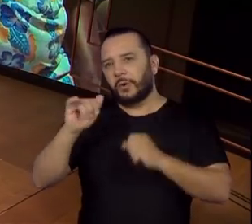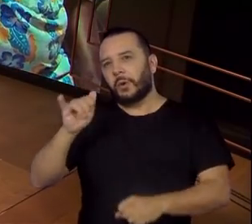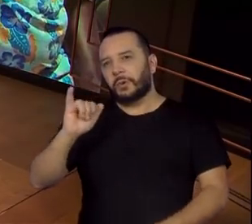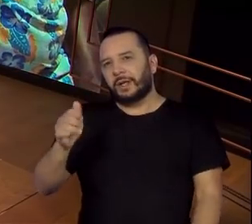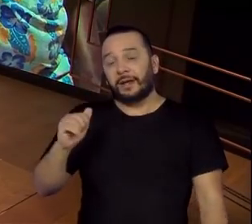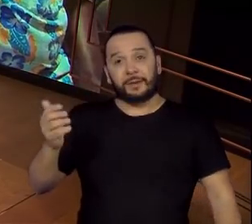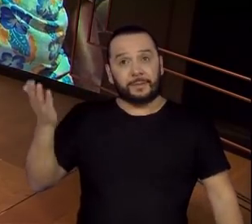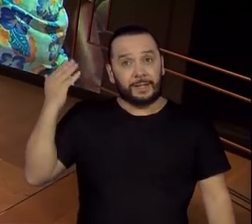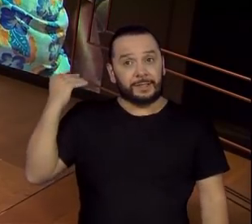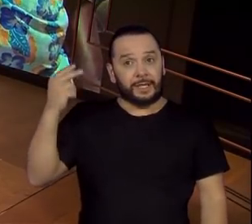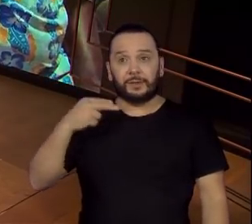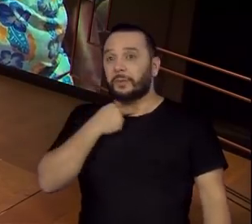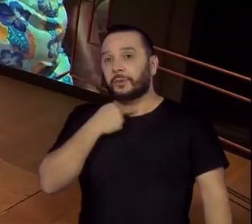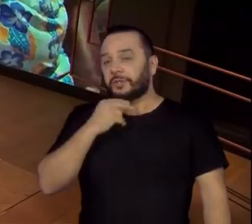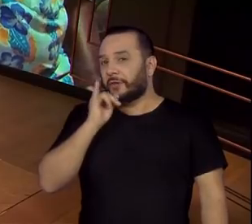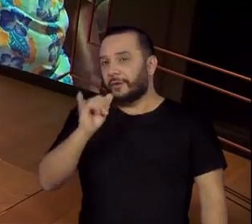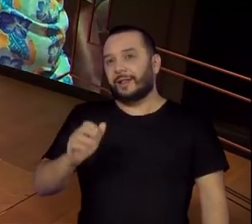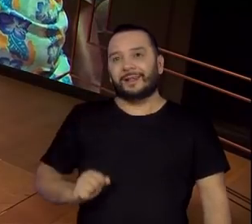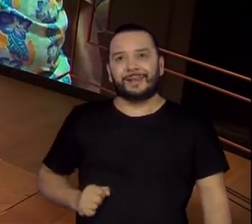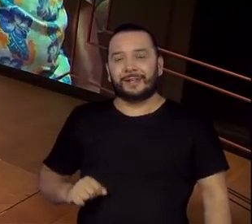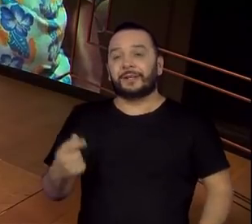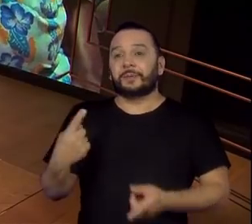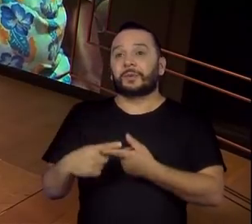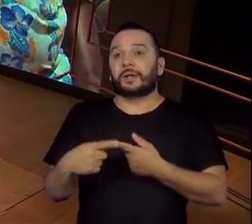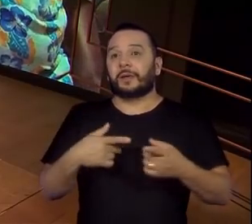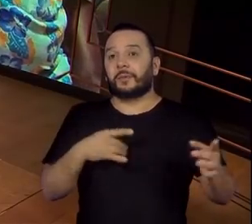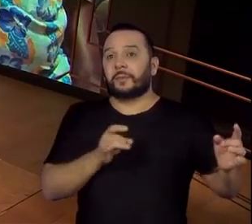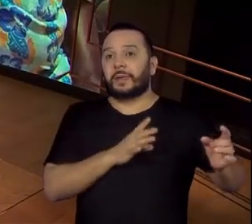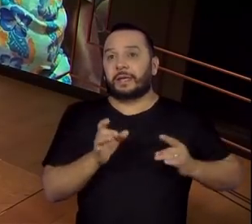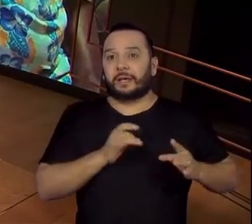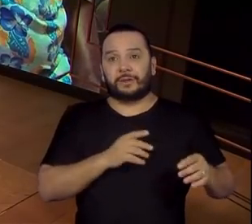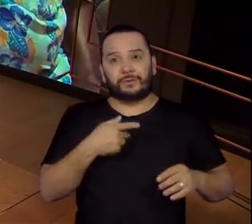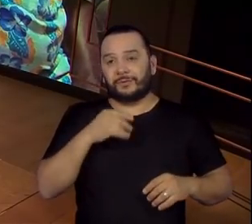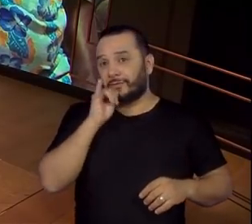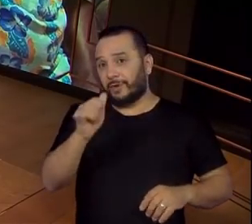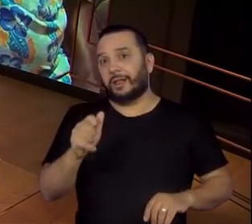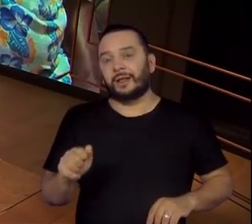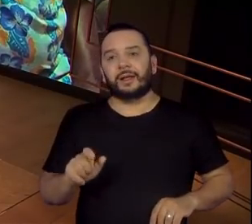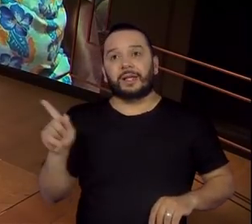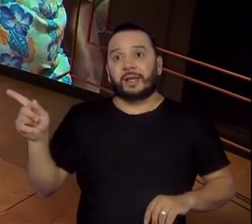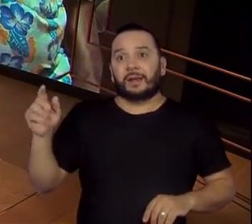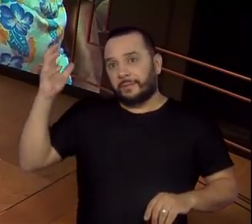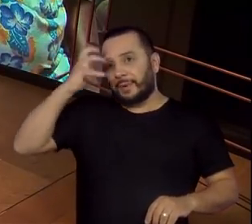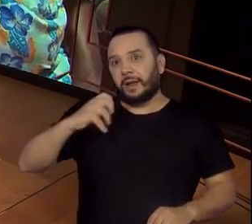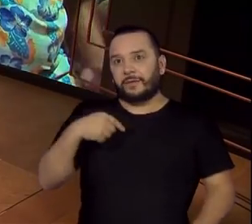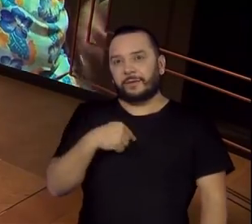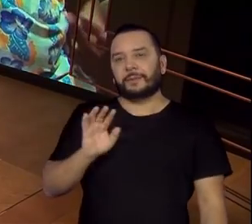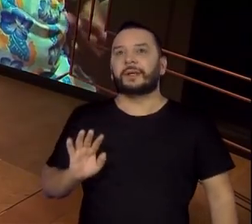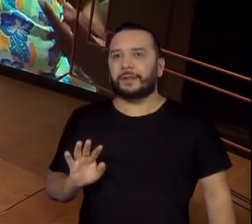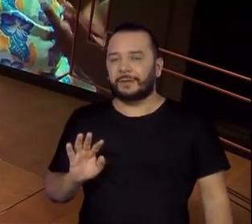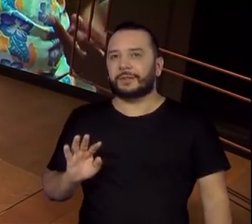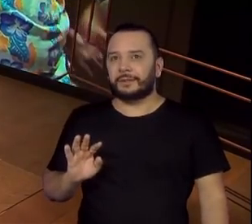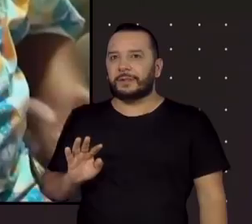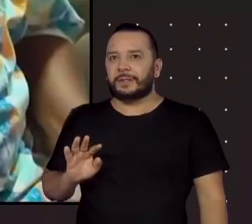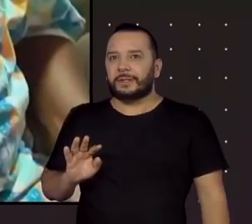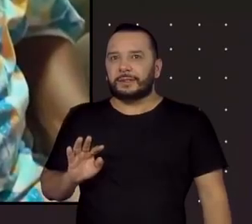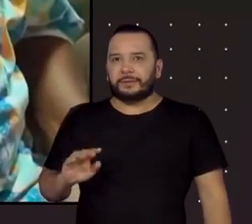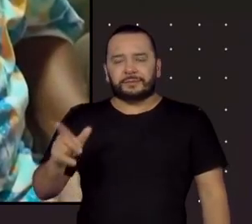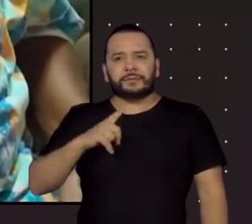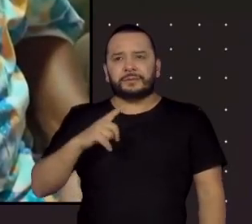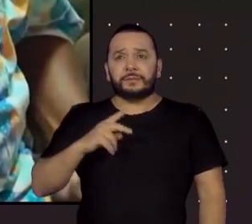Mas na época eu não falei porque eu tinha medo de falar e essa coisa. Nós fizemos 2